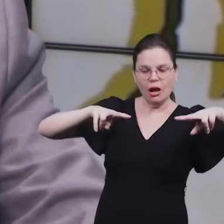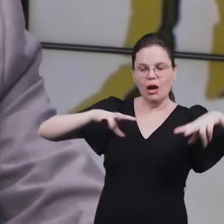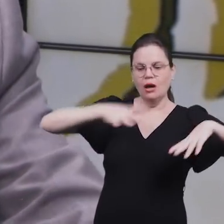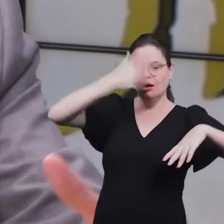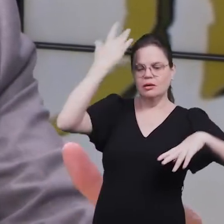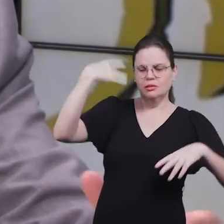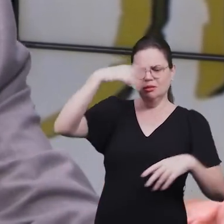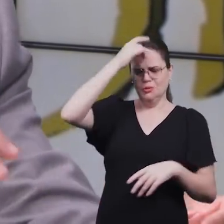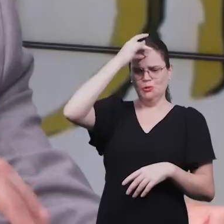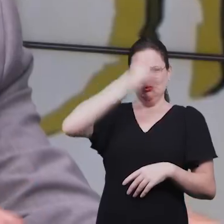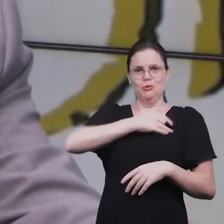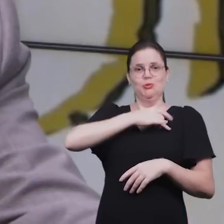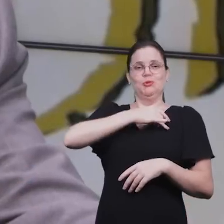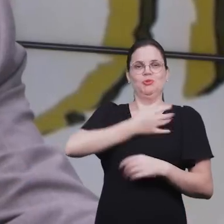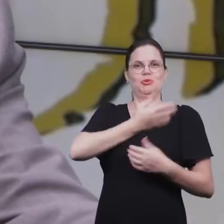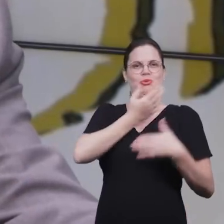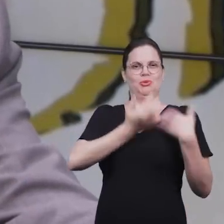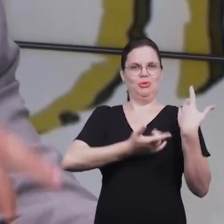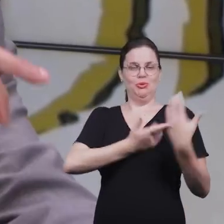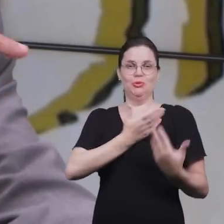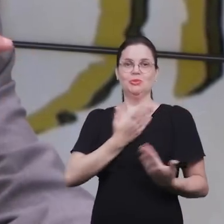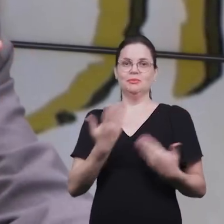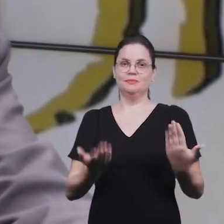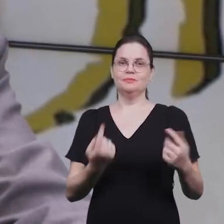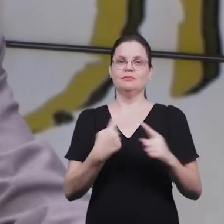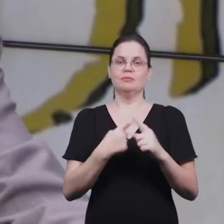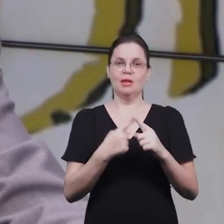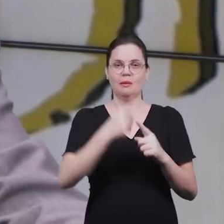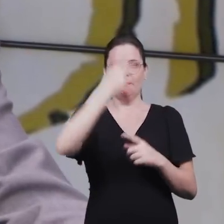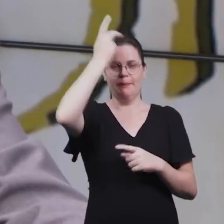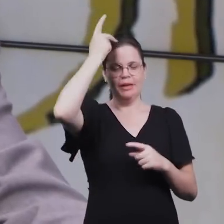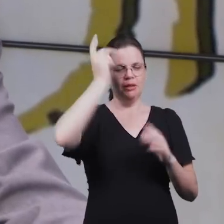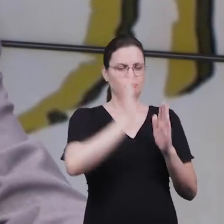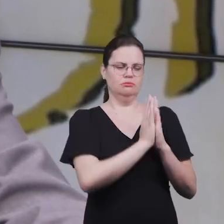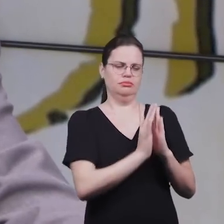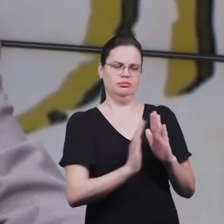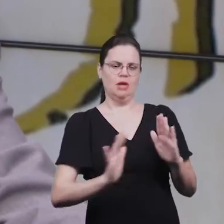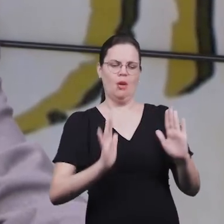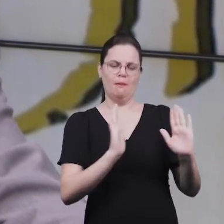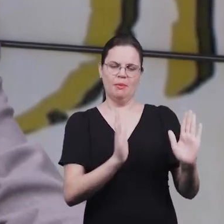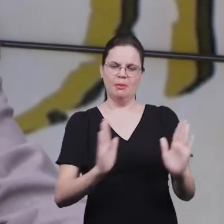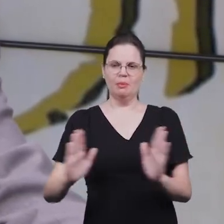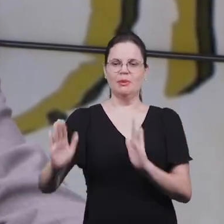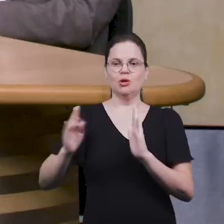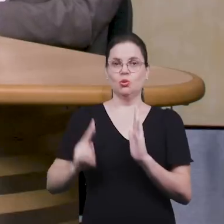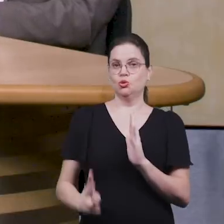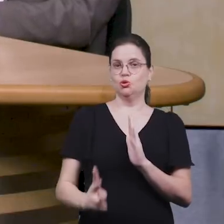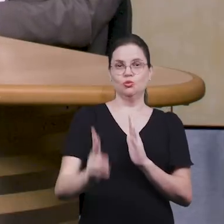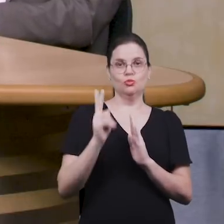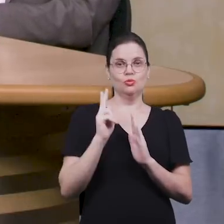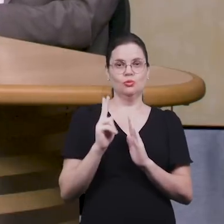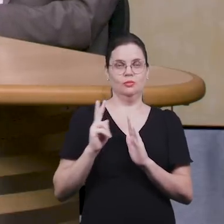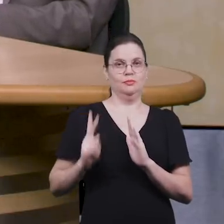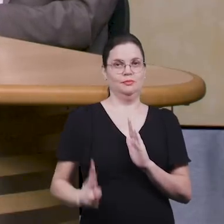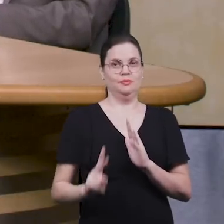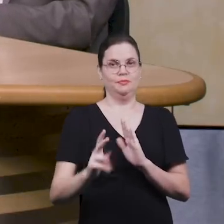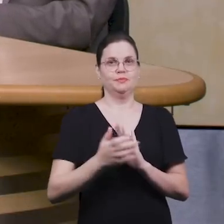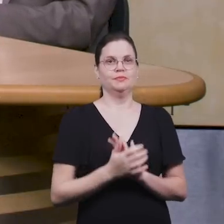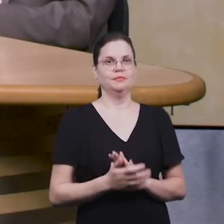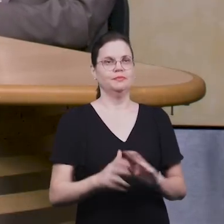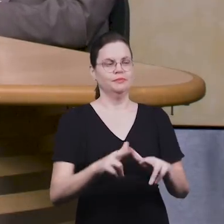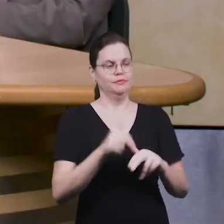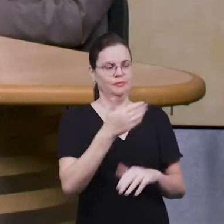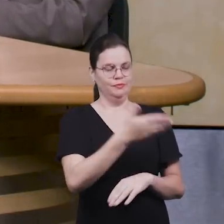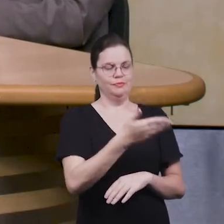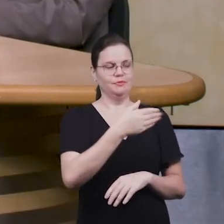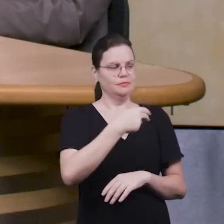a operação que se deu no dia de Pentecostes, ela se estende sobre a vida da igreja. É por isso, vou passar agora